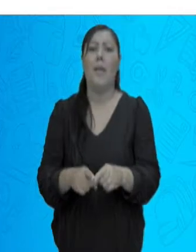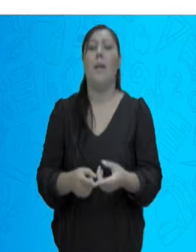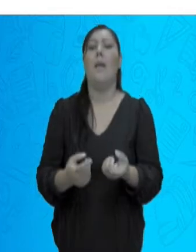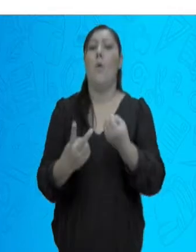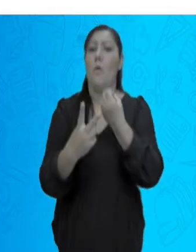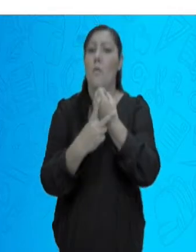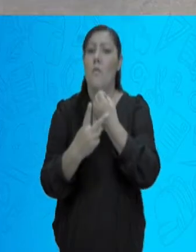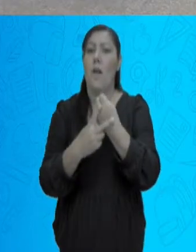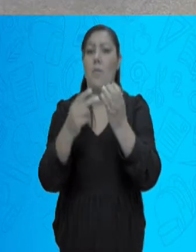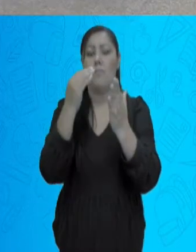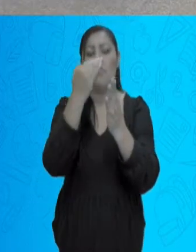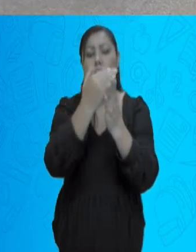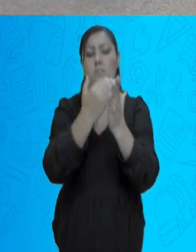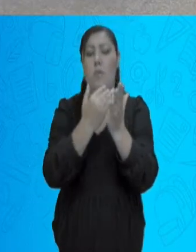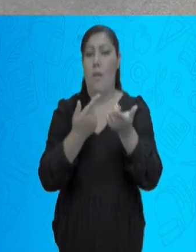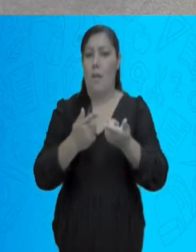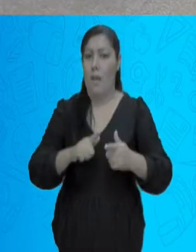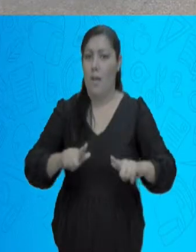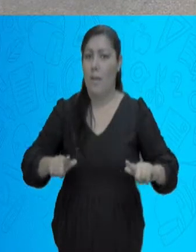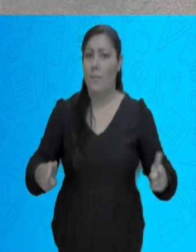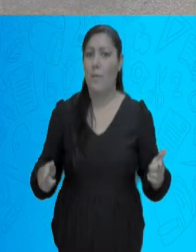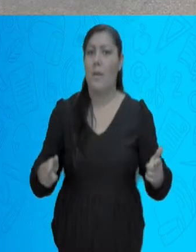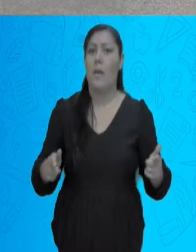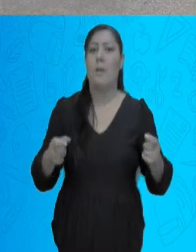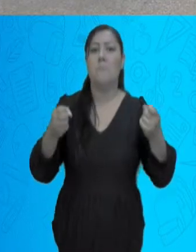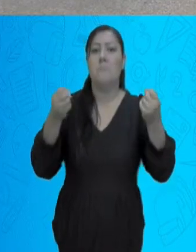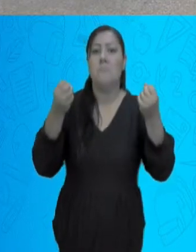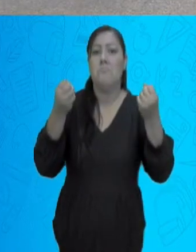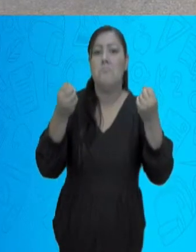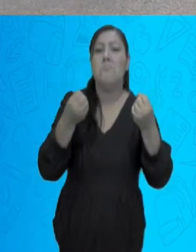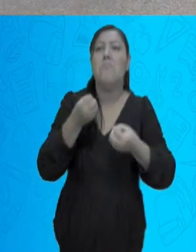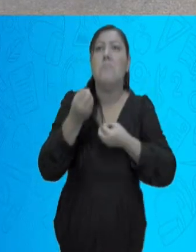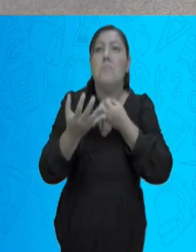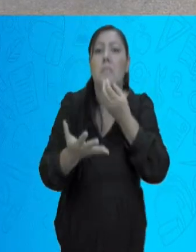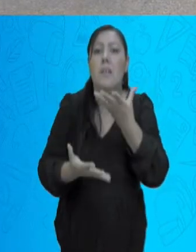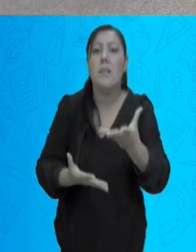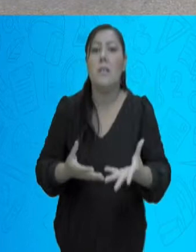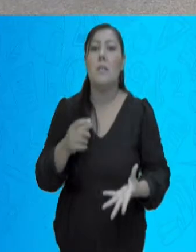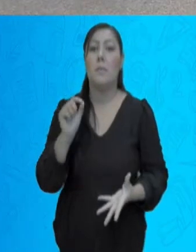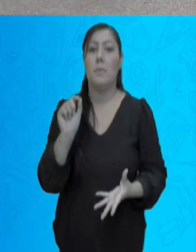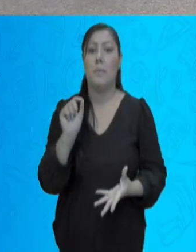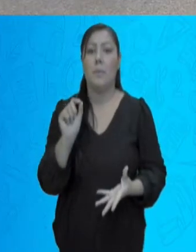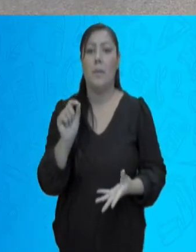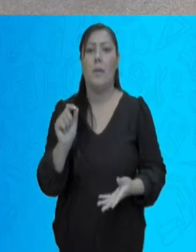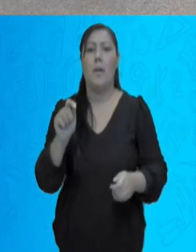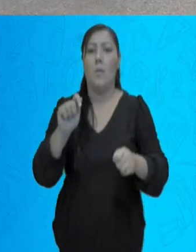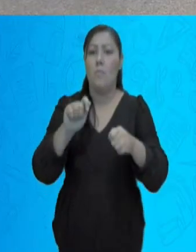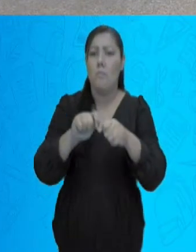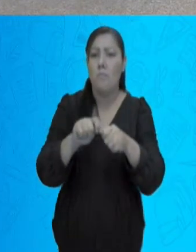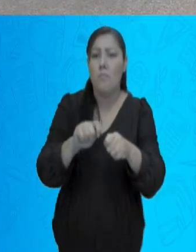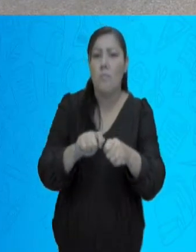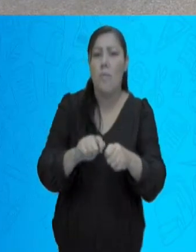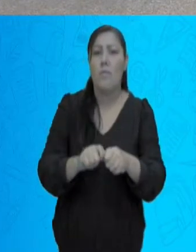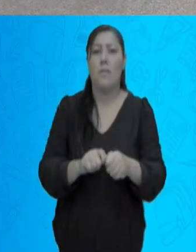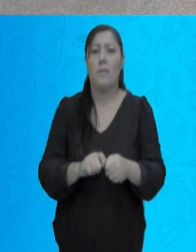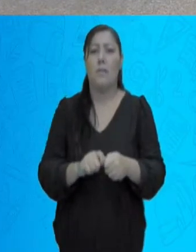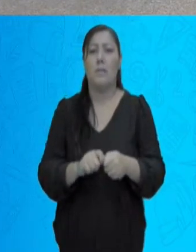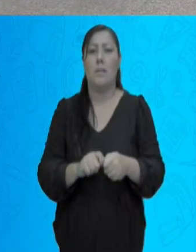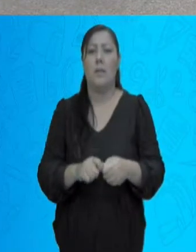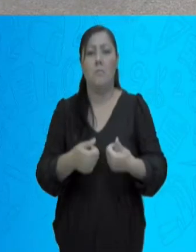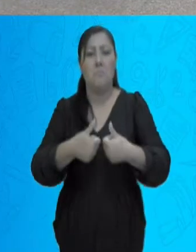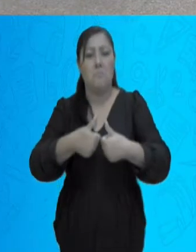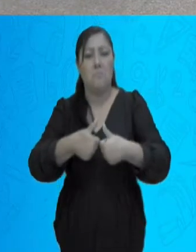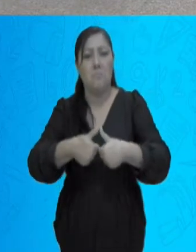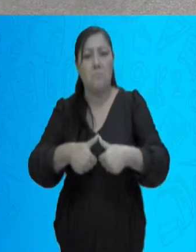que normalmente eles expressam uma ação, um estado ou um fenômeno da natureza.